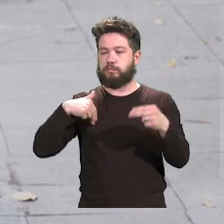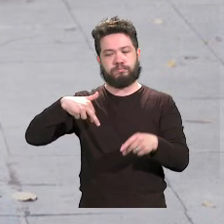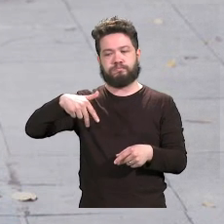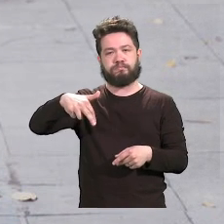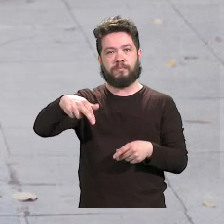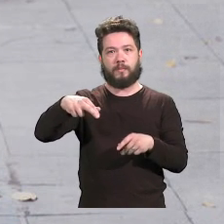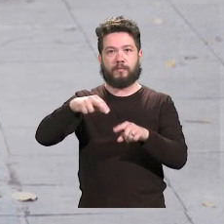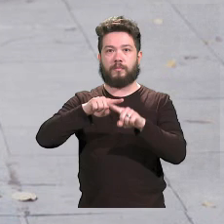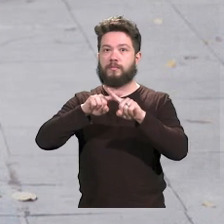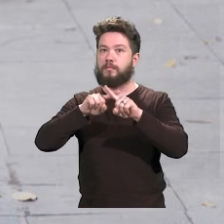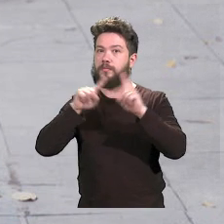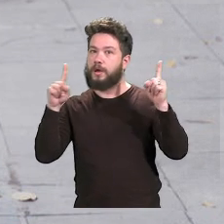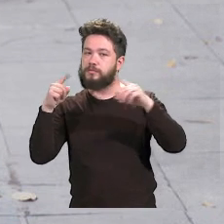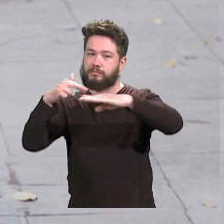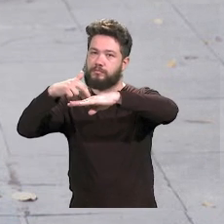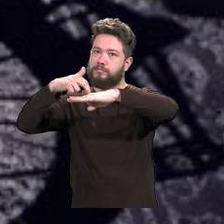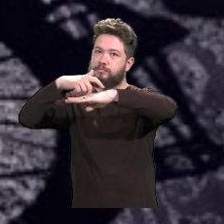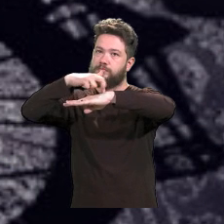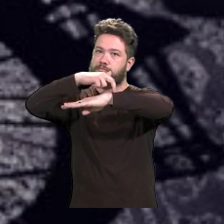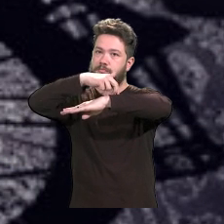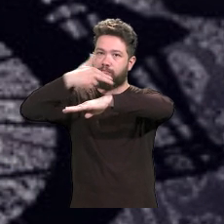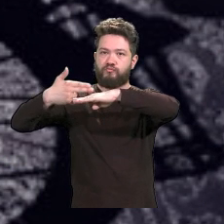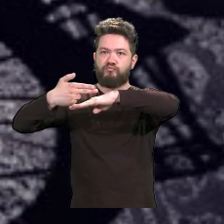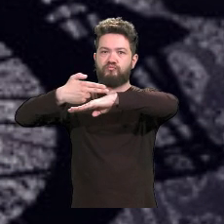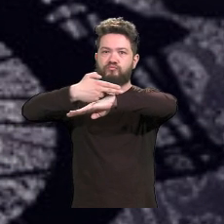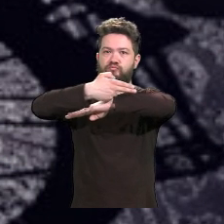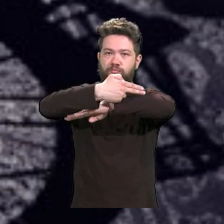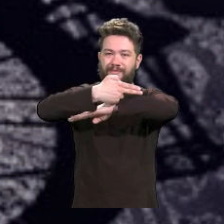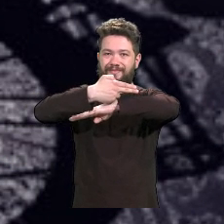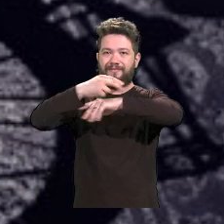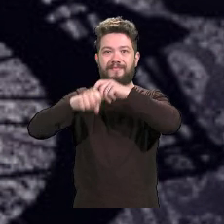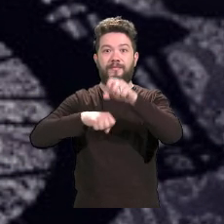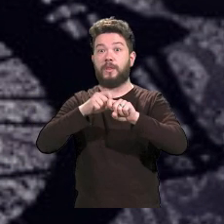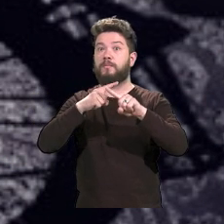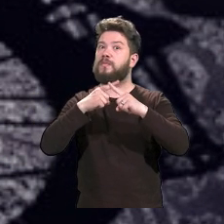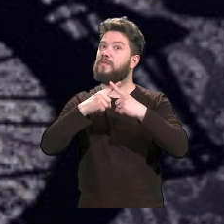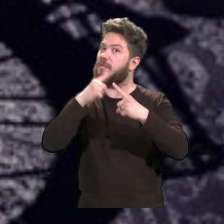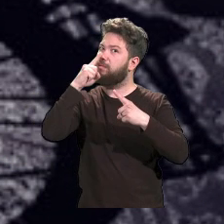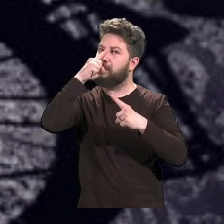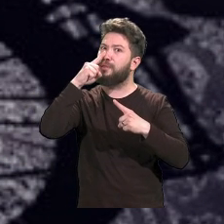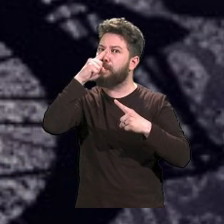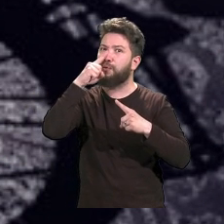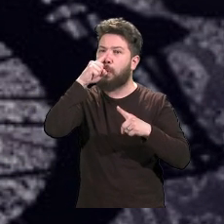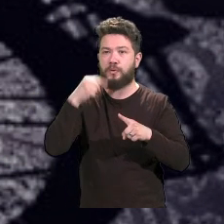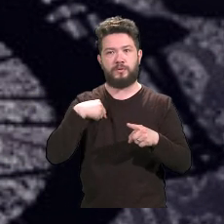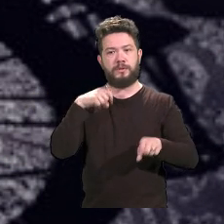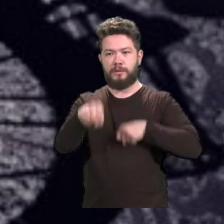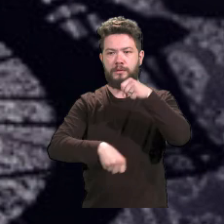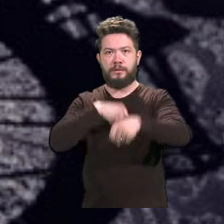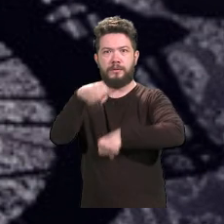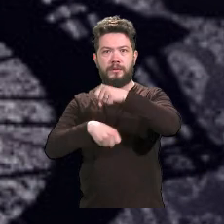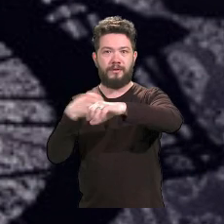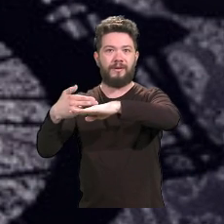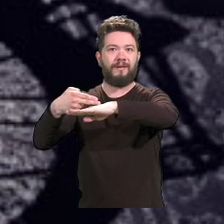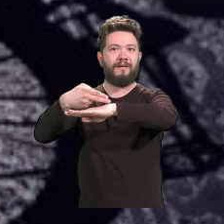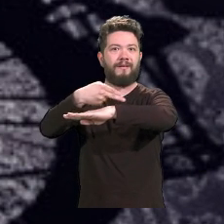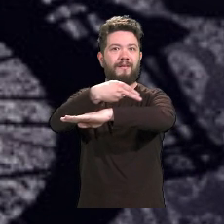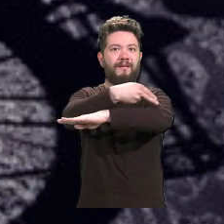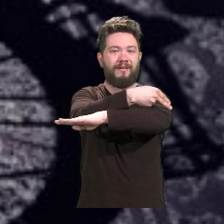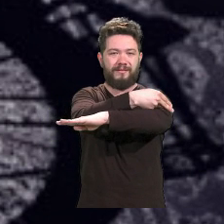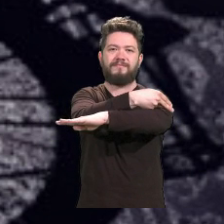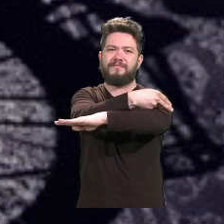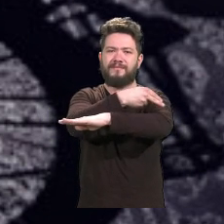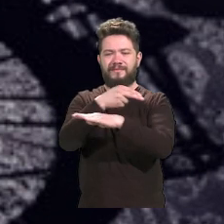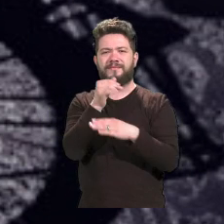a mesma do pedestre. Isso porque existem diversos riscos em transitar na calçada montado na